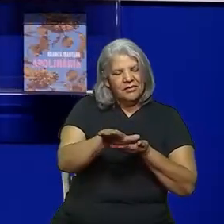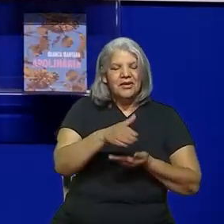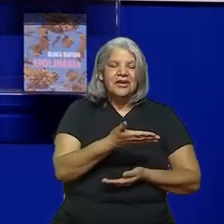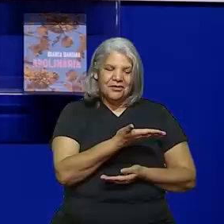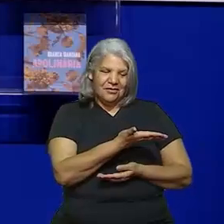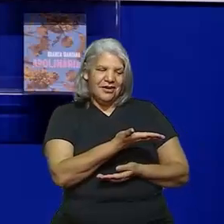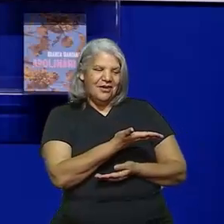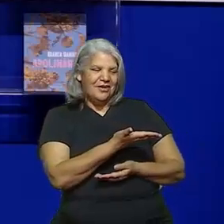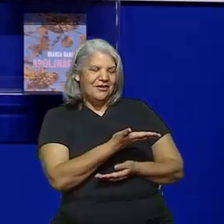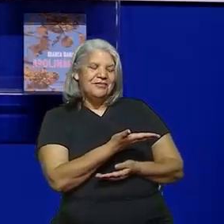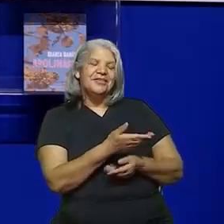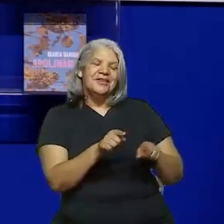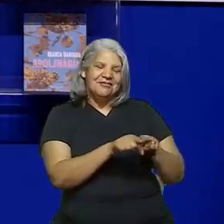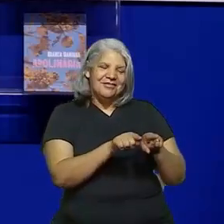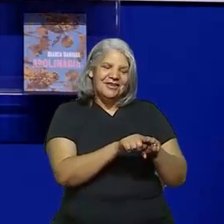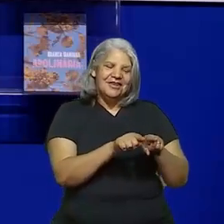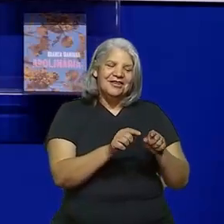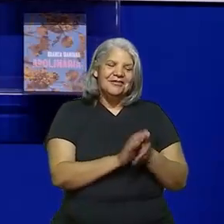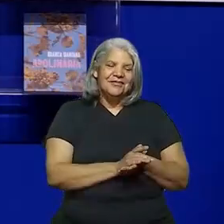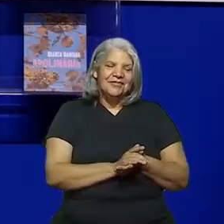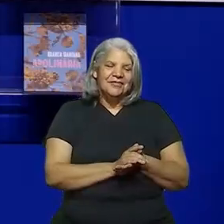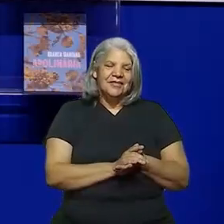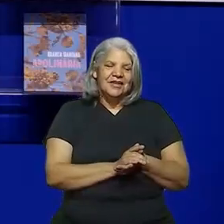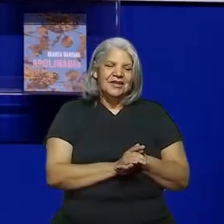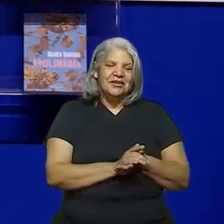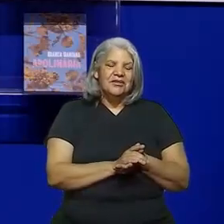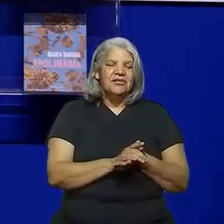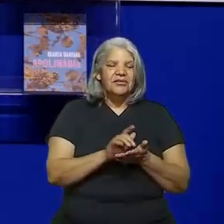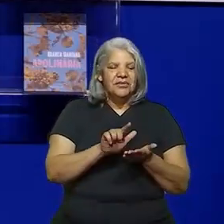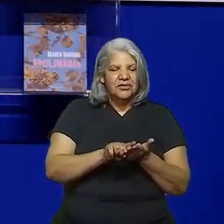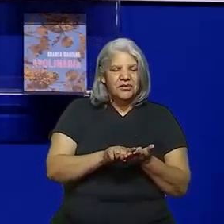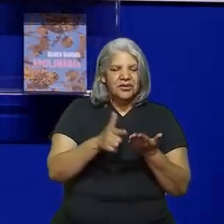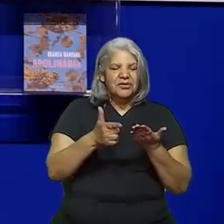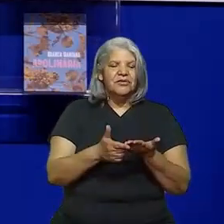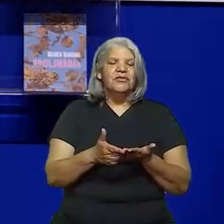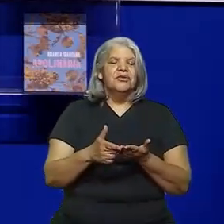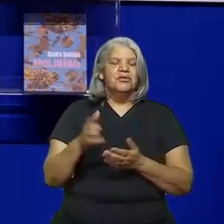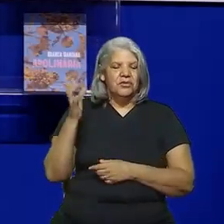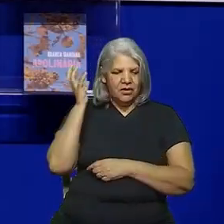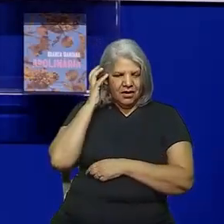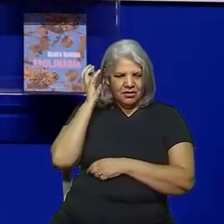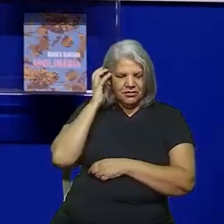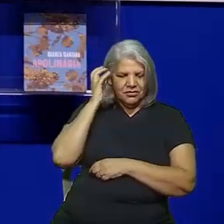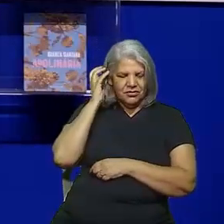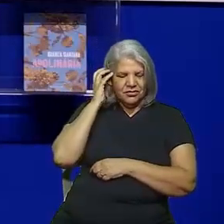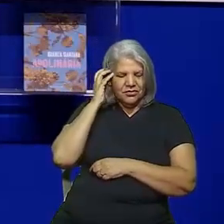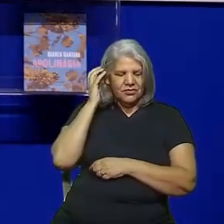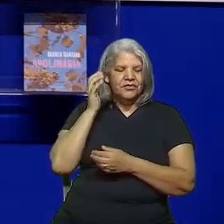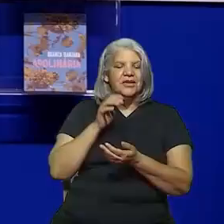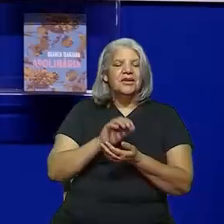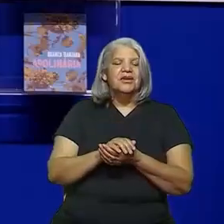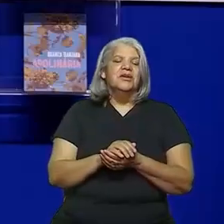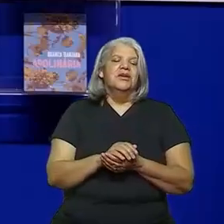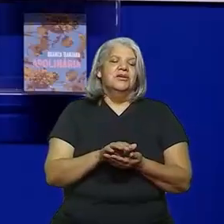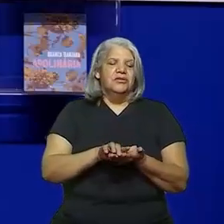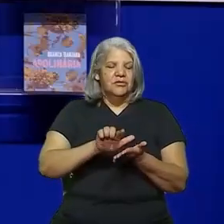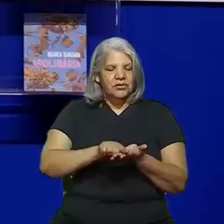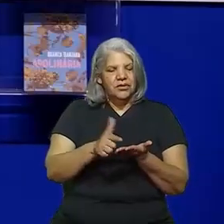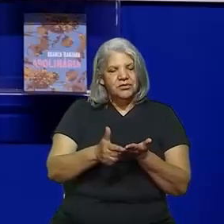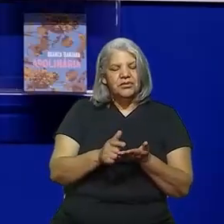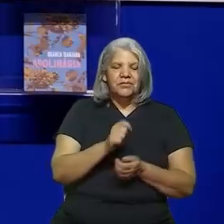como você foi editor também, que chefiava editora num jornal, eu fui editora de rádio jornalismo, que